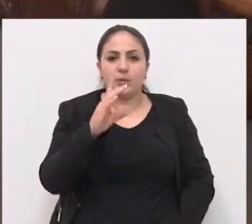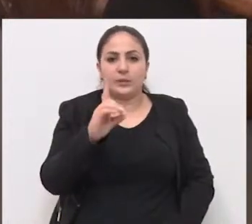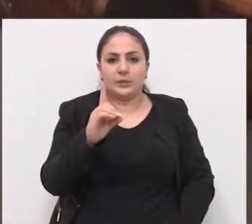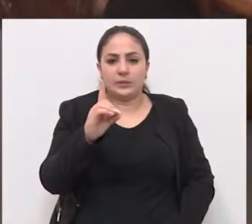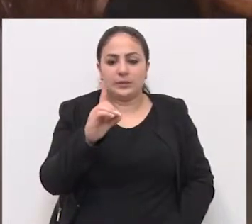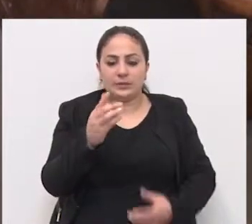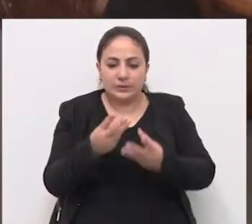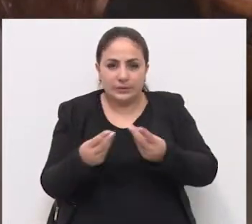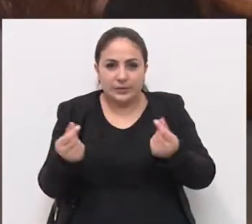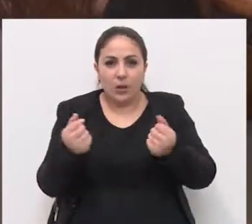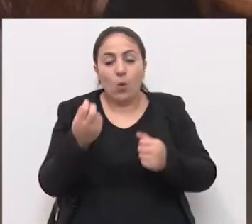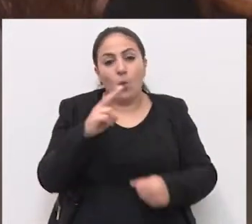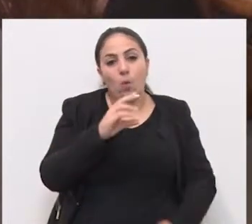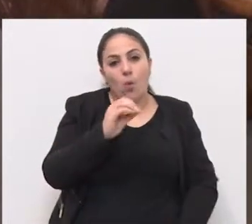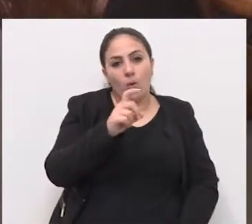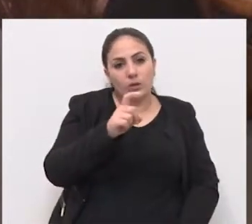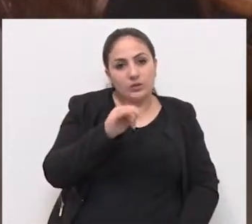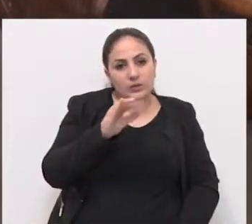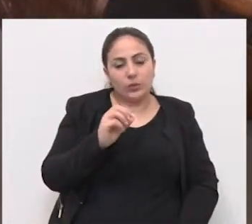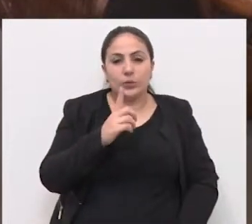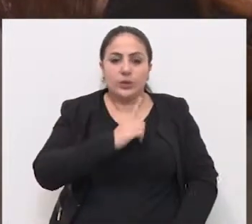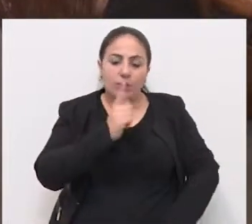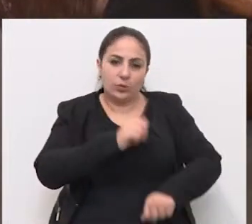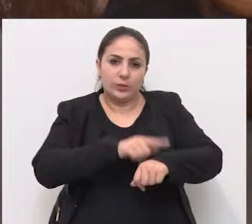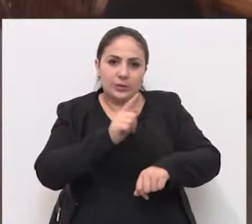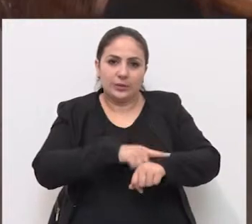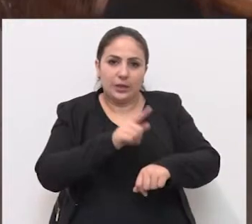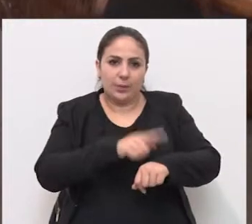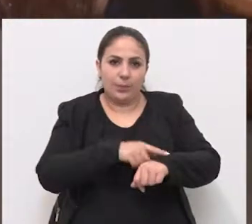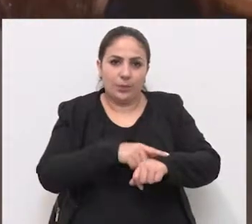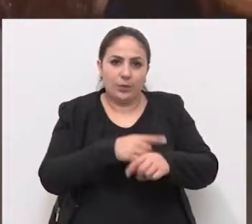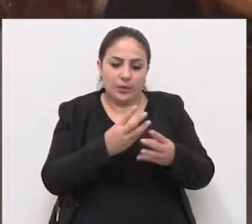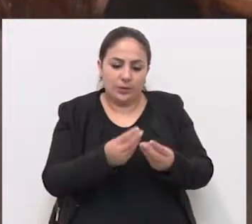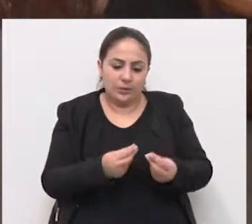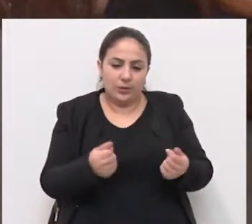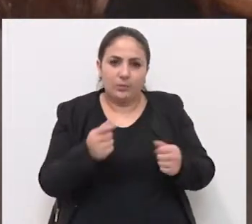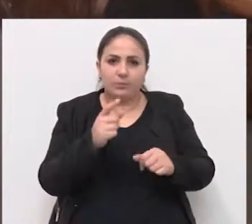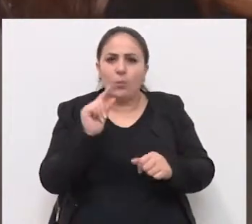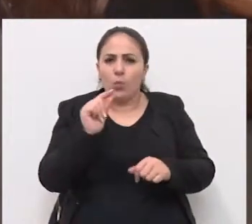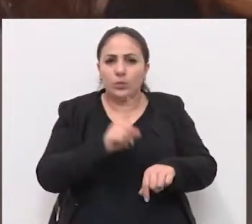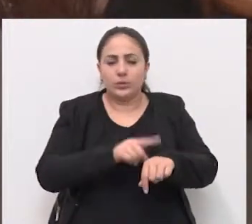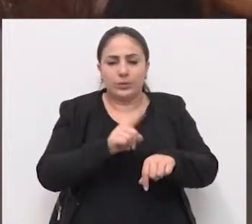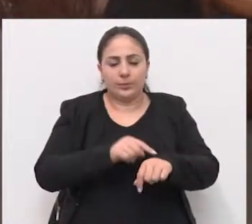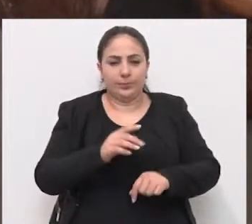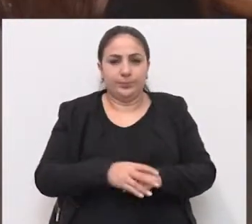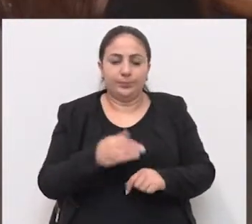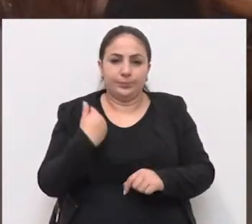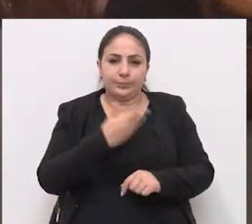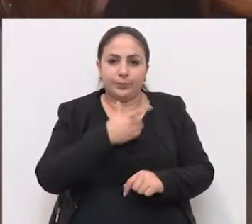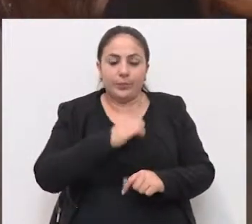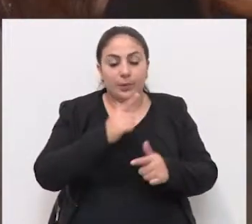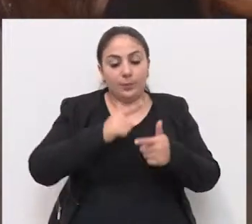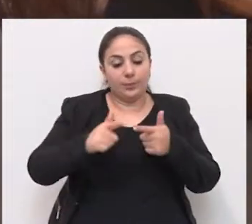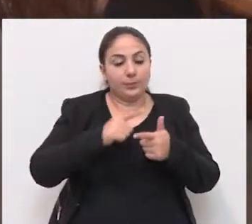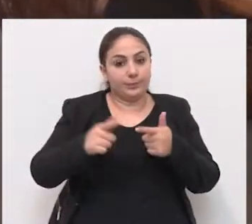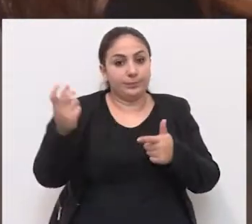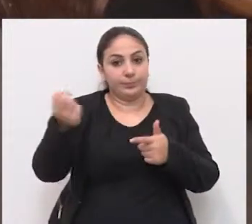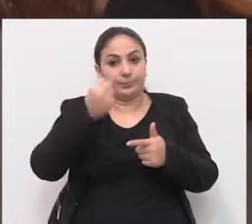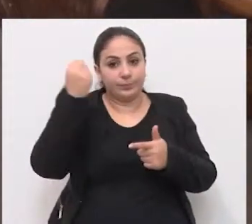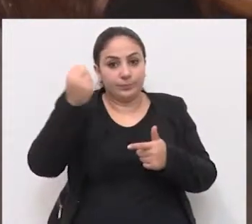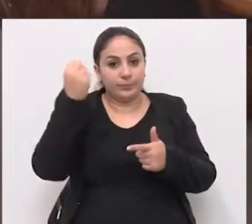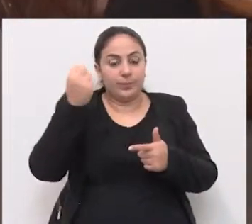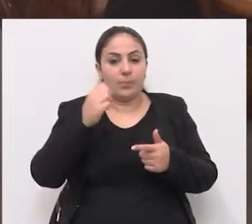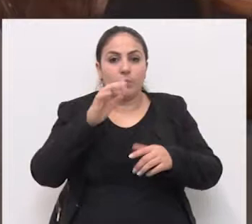e oxibiodegradáveis, que são sacolas que têm um tempo de composição muito menor. E hoje nós já temos um dos